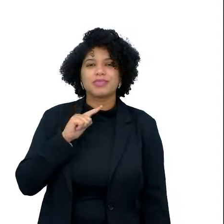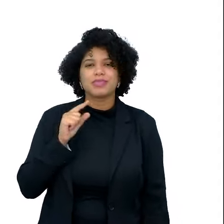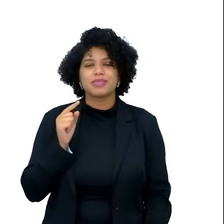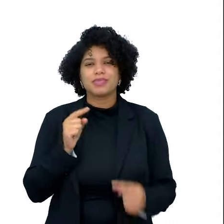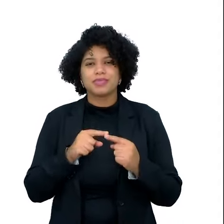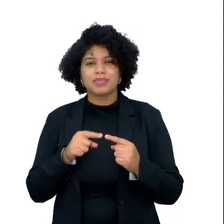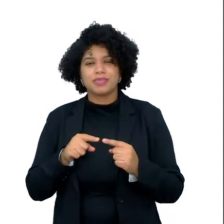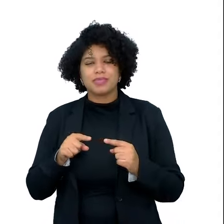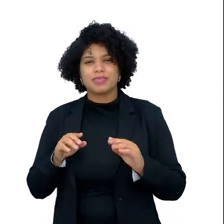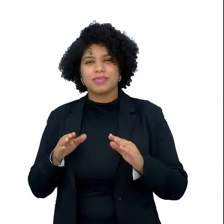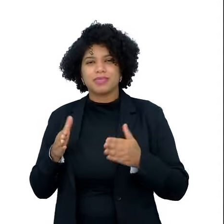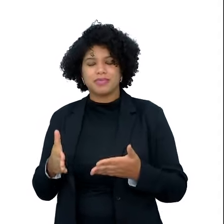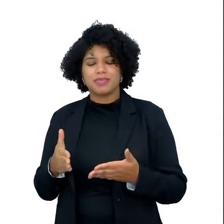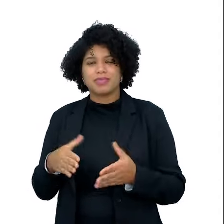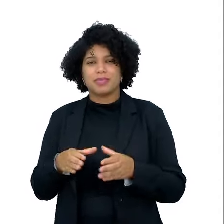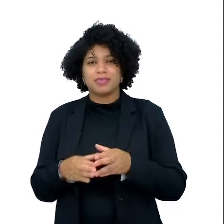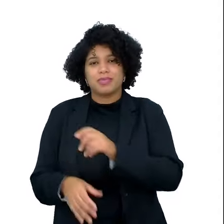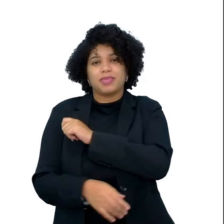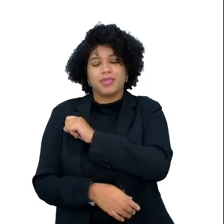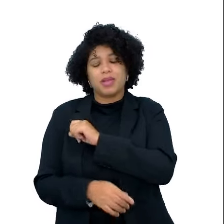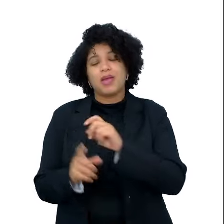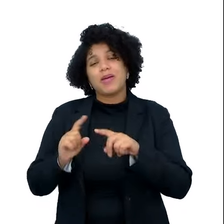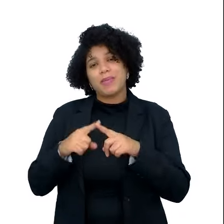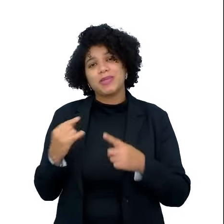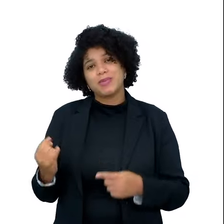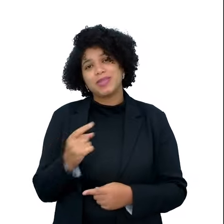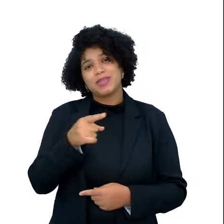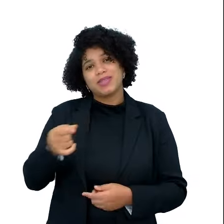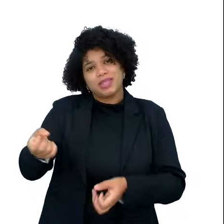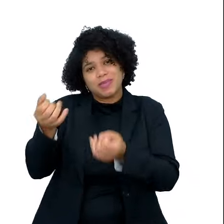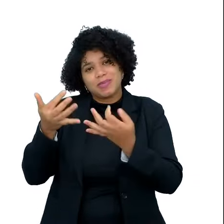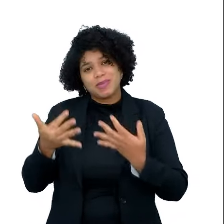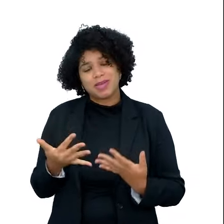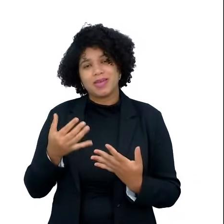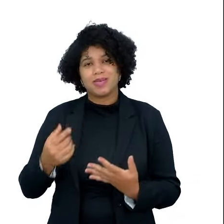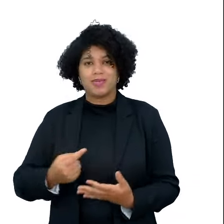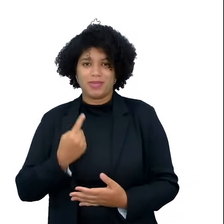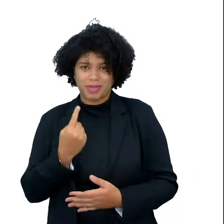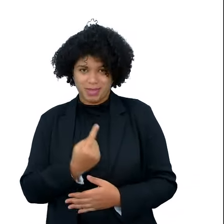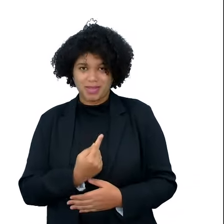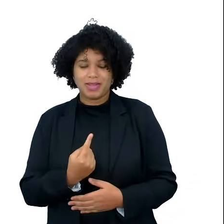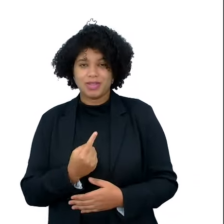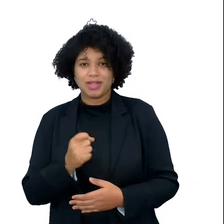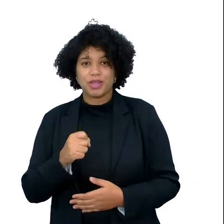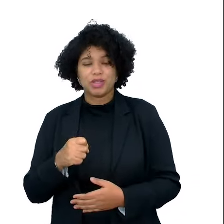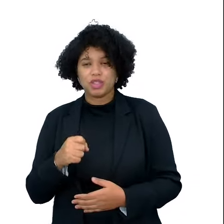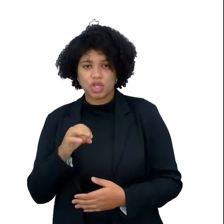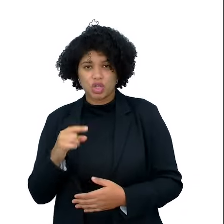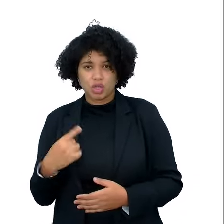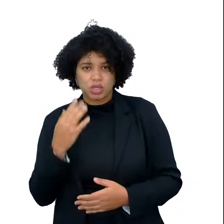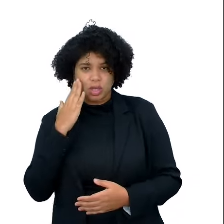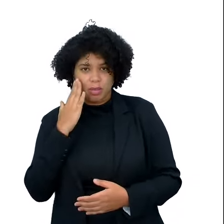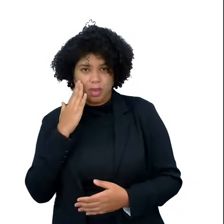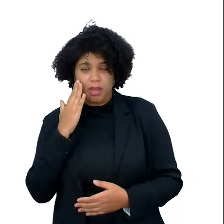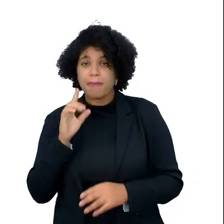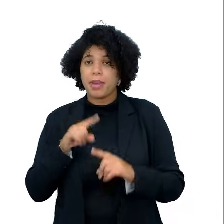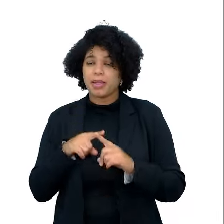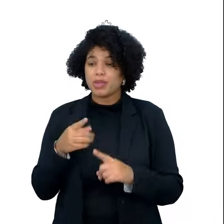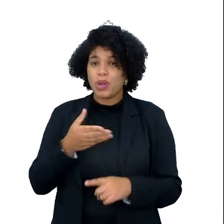os estudantes. E a gente gostaria que vocês contassem, para que não só a gente saiba, mas que os colegas